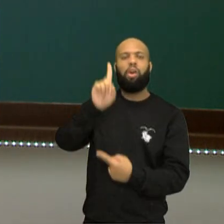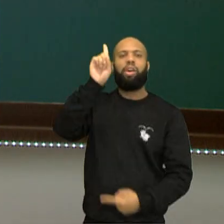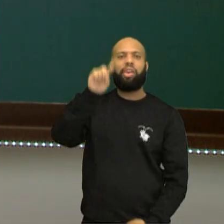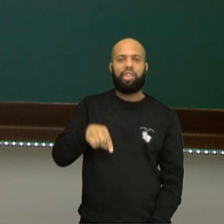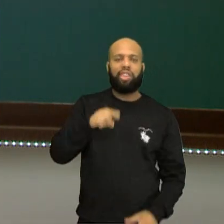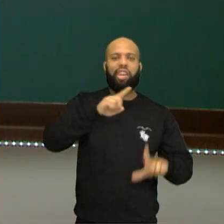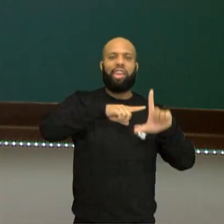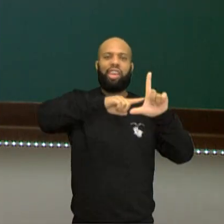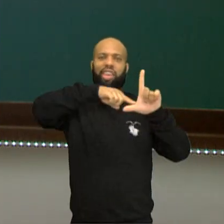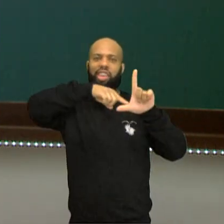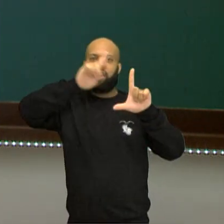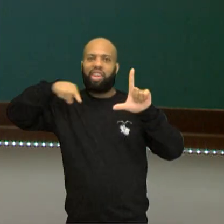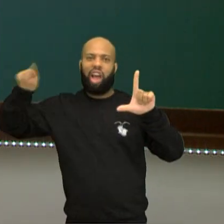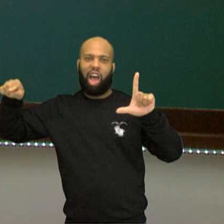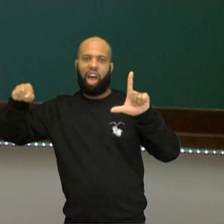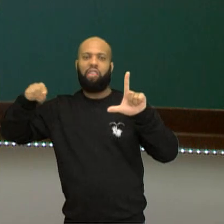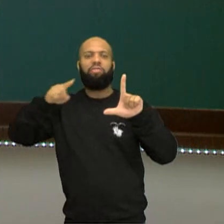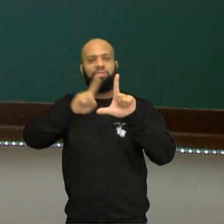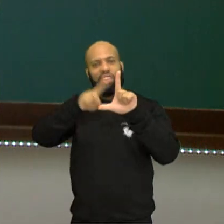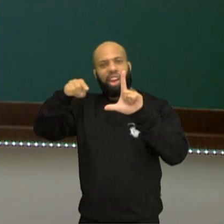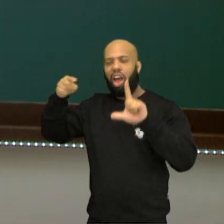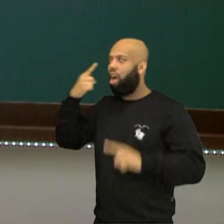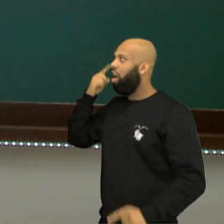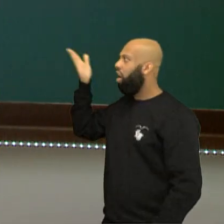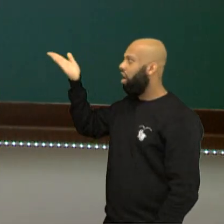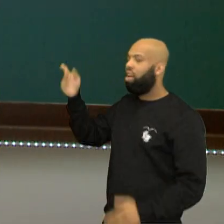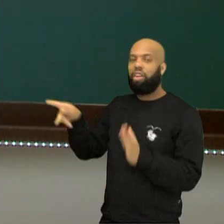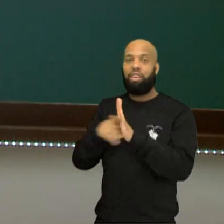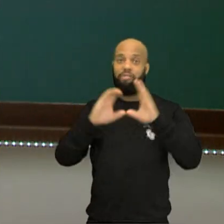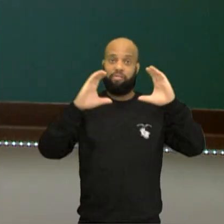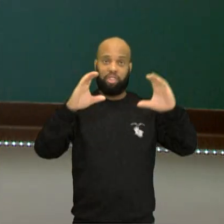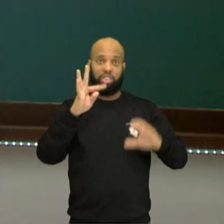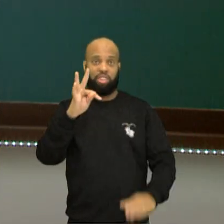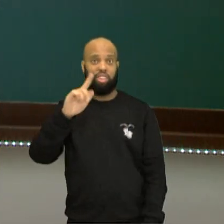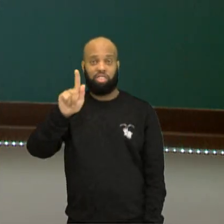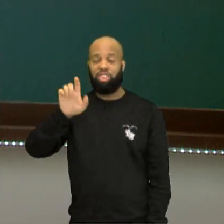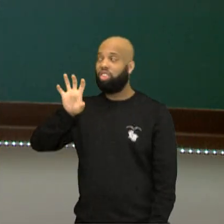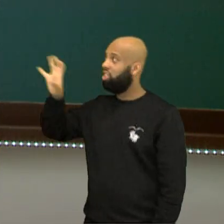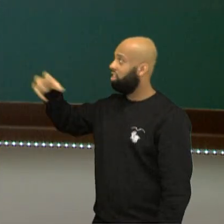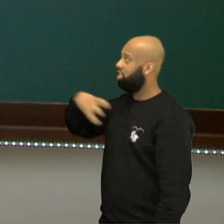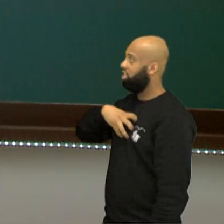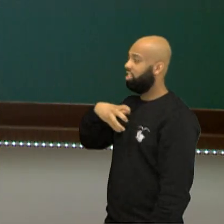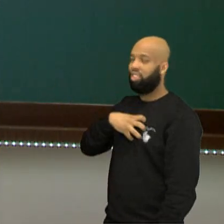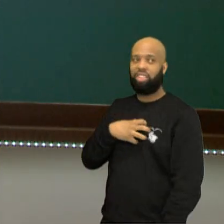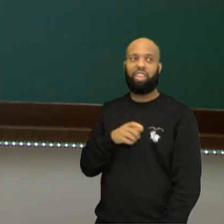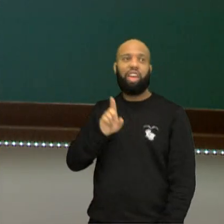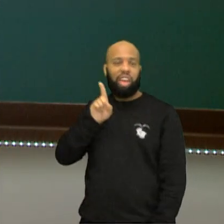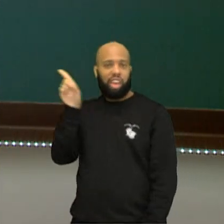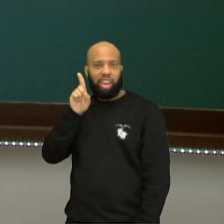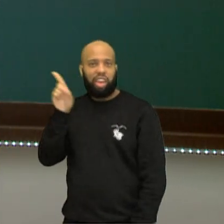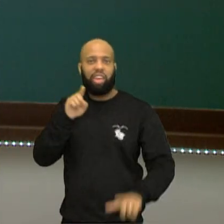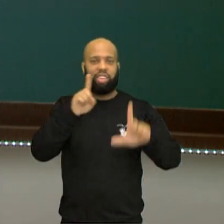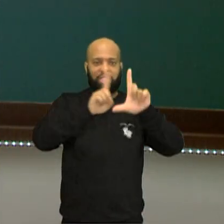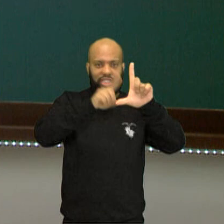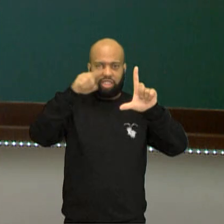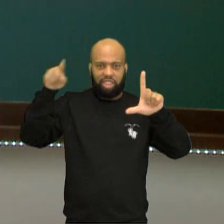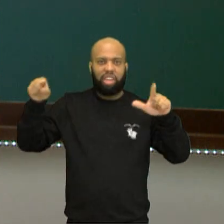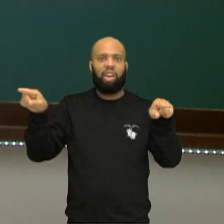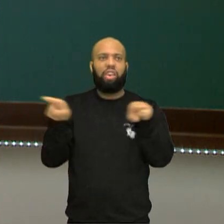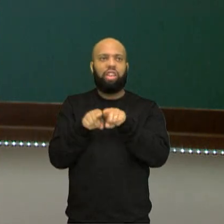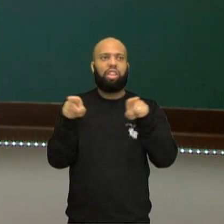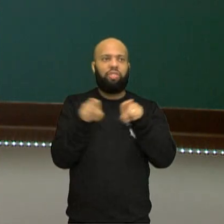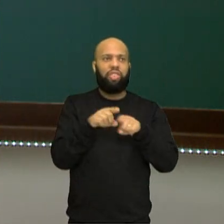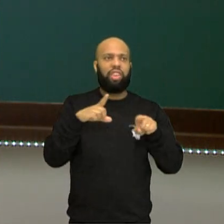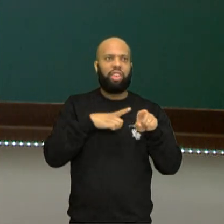vocês conhecerem, lhes apresento o gráfico da função tangente. Então, esse gráfico também, aqui no eixo x eu